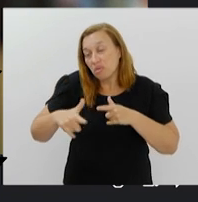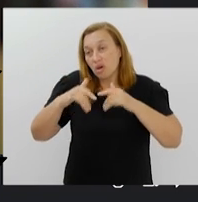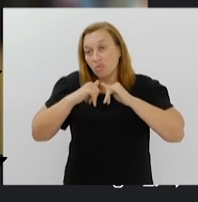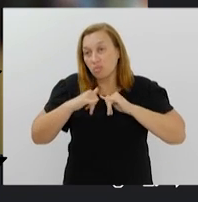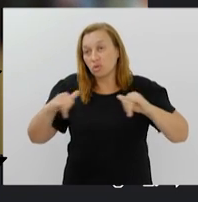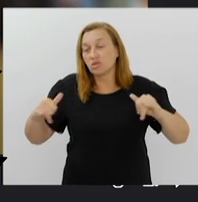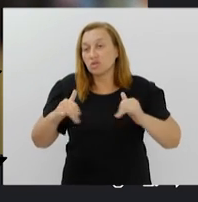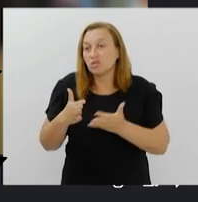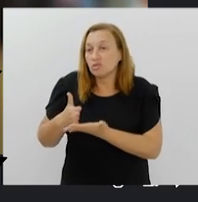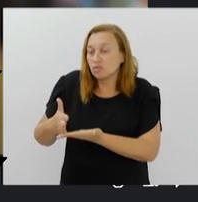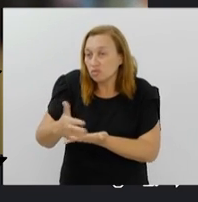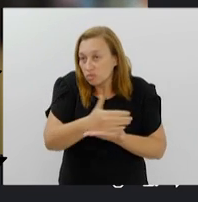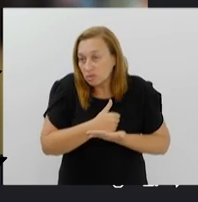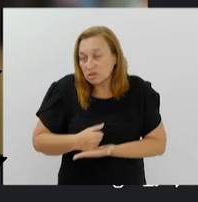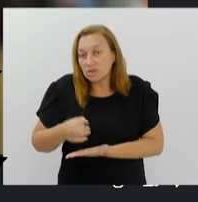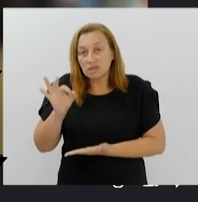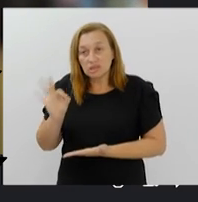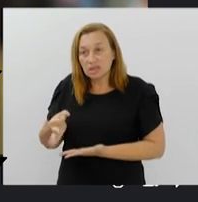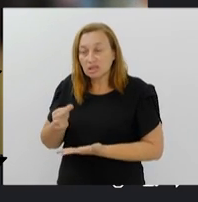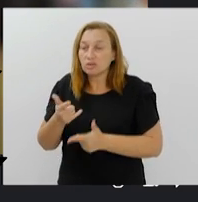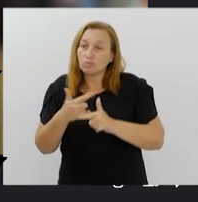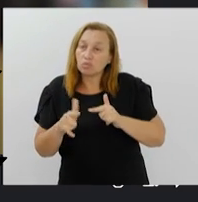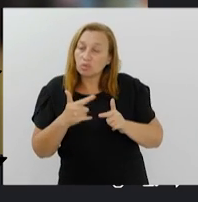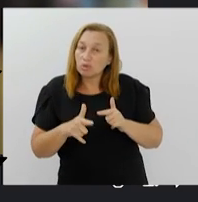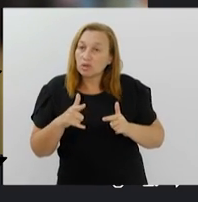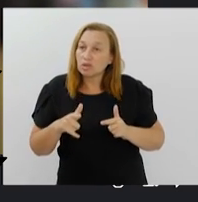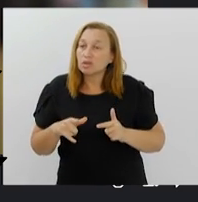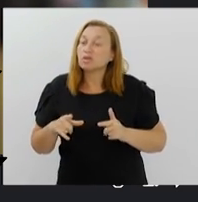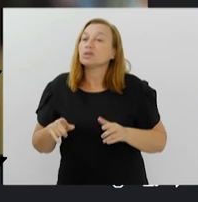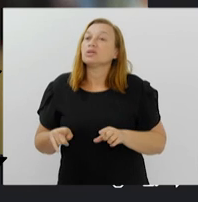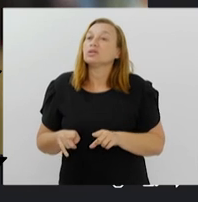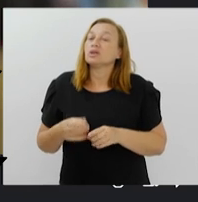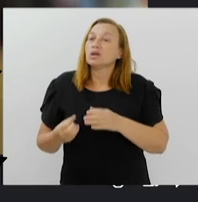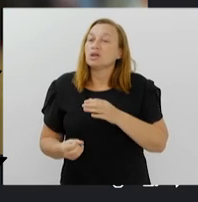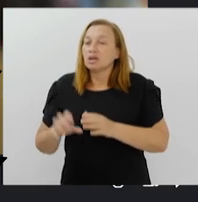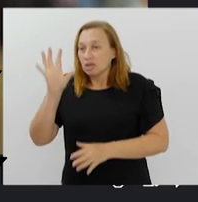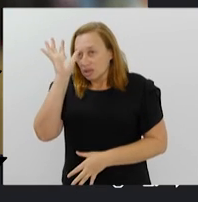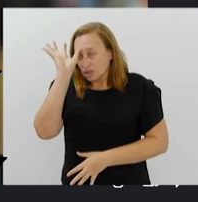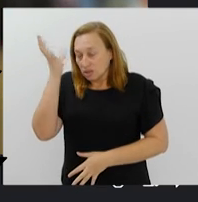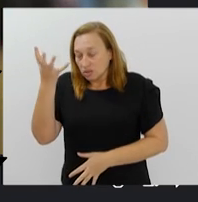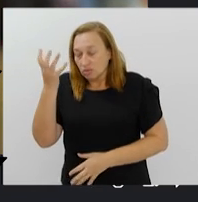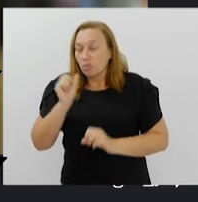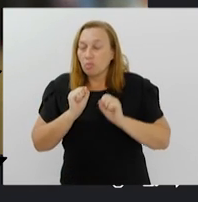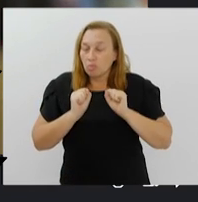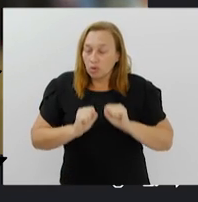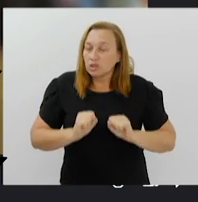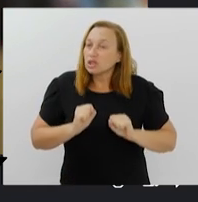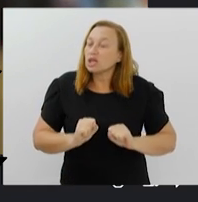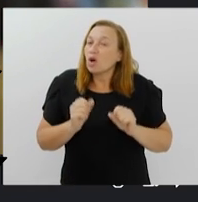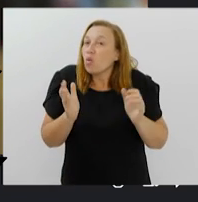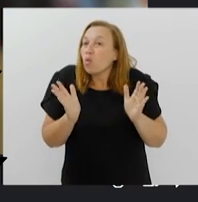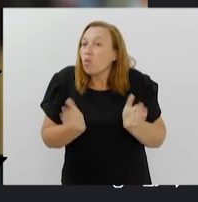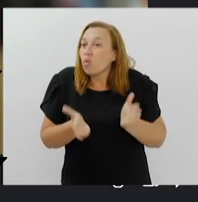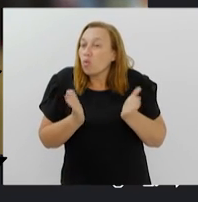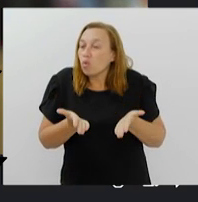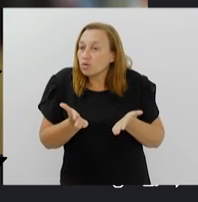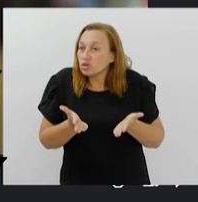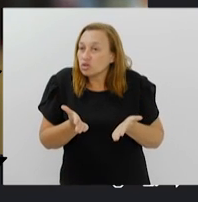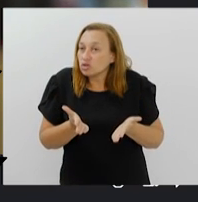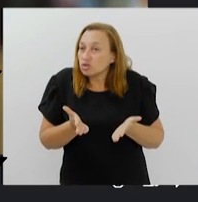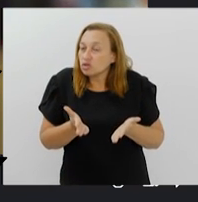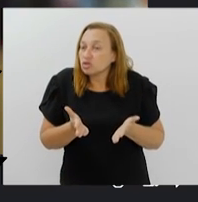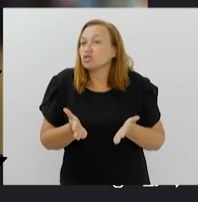dados precisos sobre esse problema e sobretudo promover resoluções normativas que poderiam hoje inibir